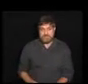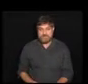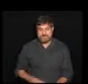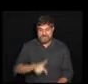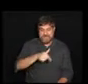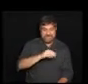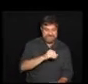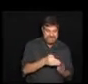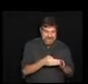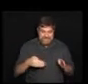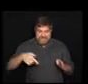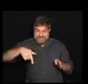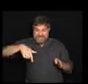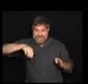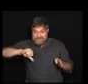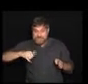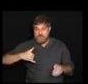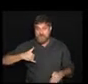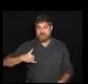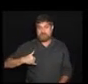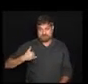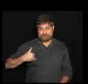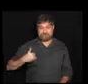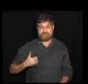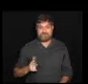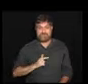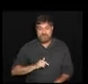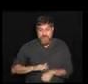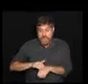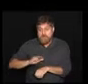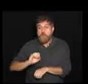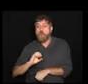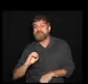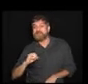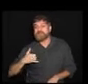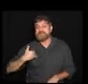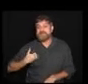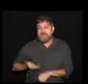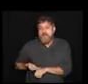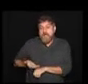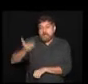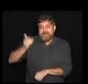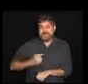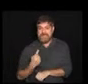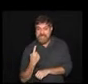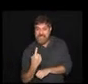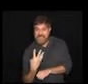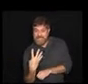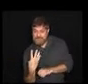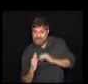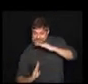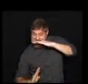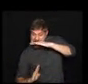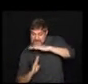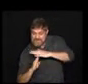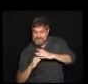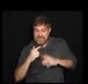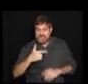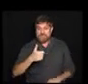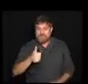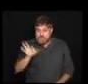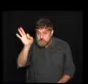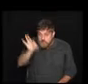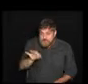70 a 79, 8%, e mais de 80 anos, relatos de 14 a 21%